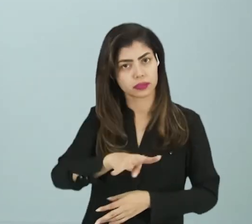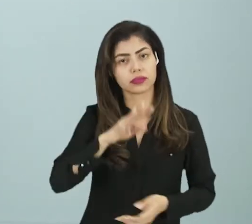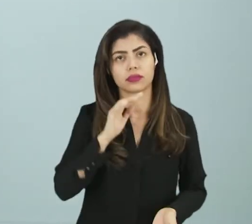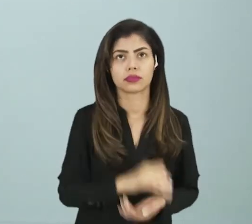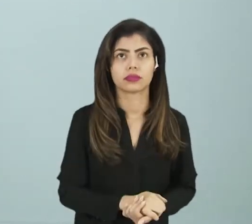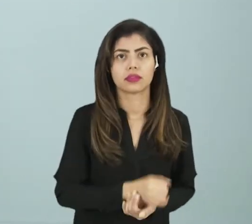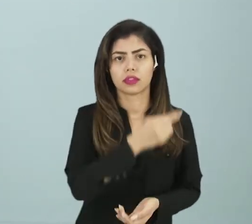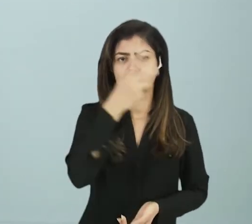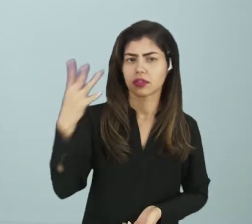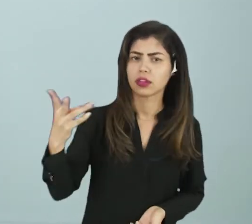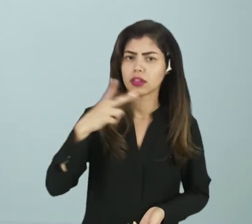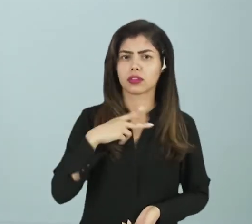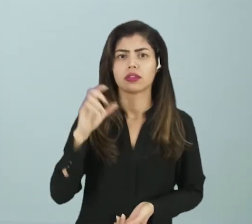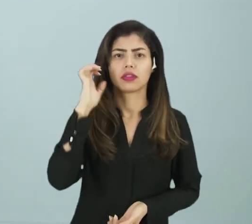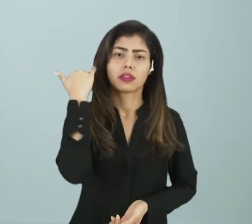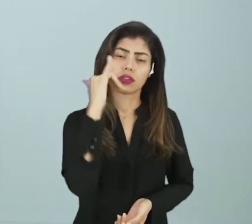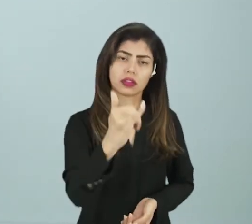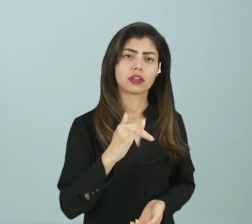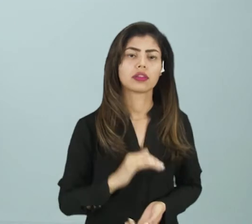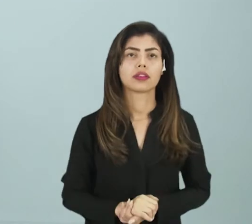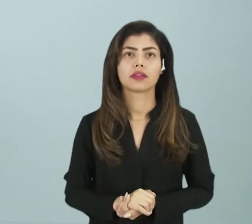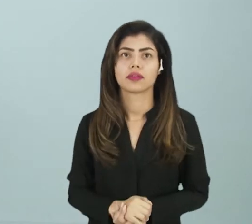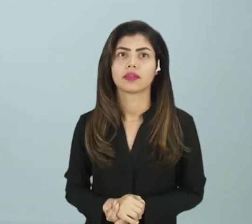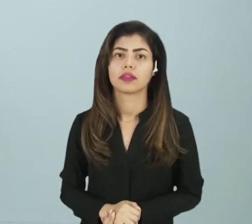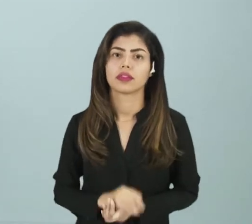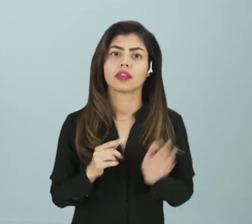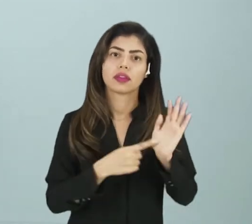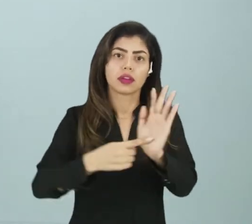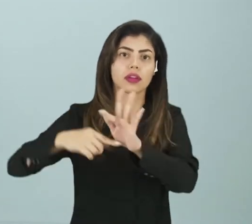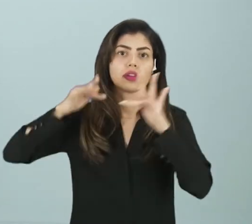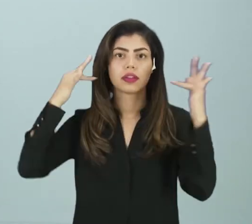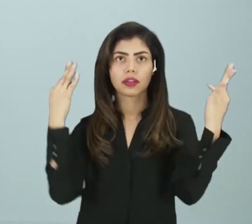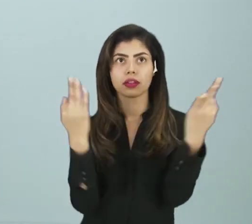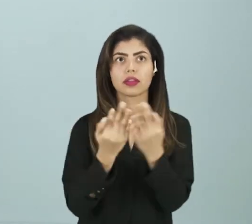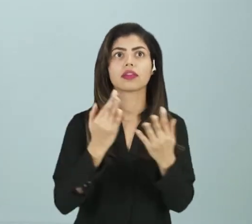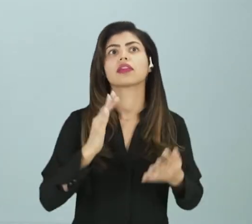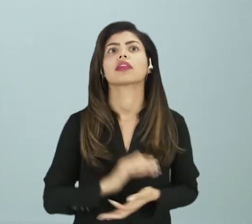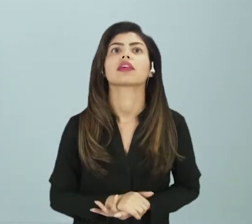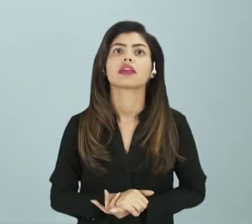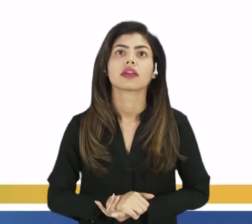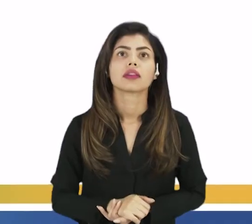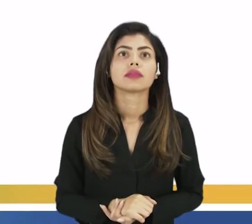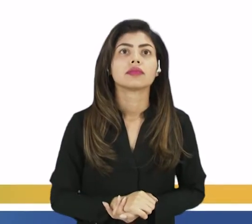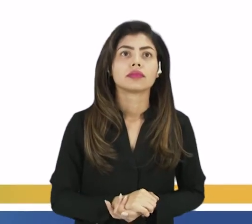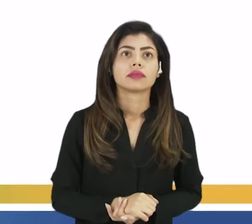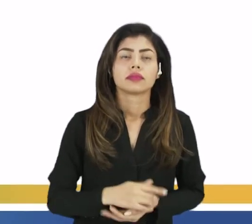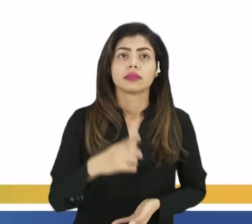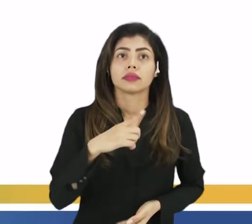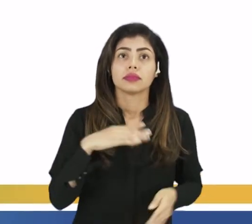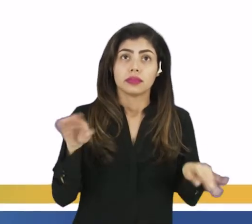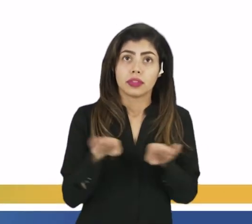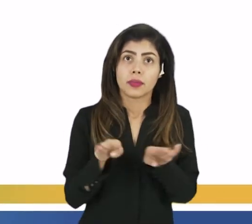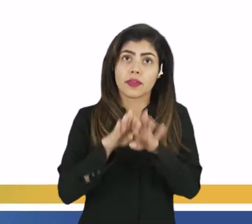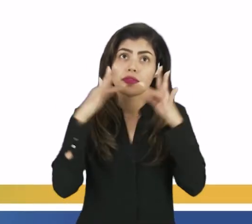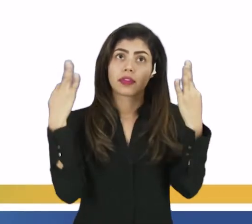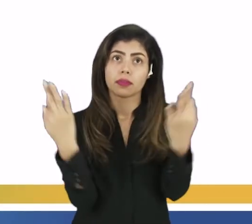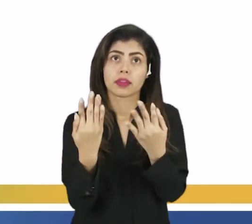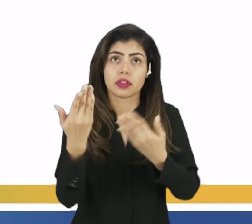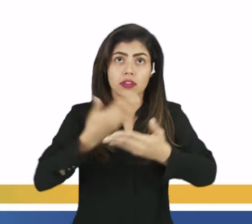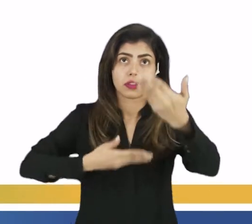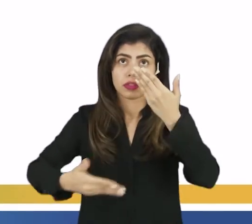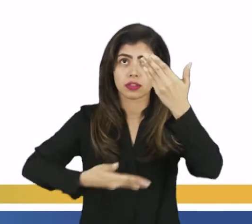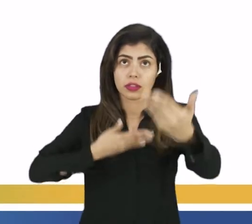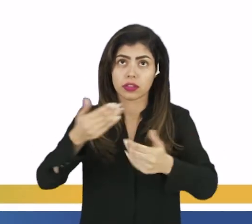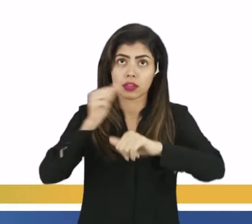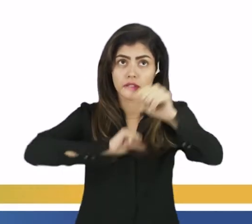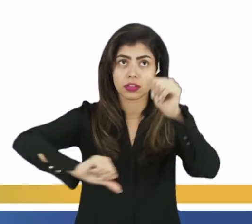a quantidade de elétrons na última camada nos indica a família ok temos também a família dos elementos de